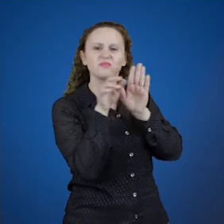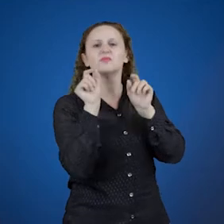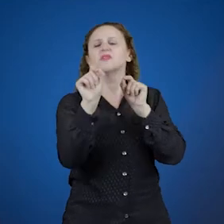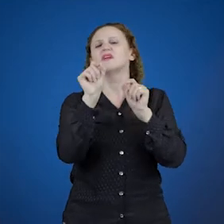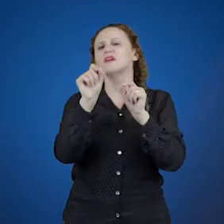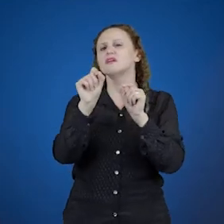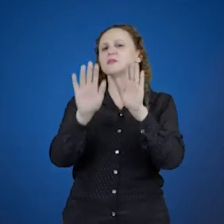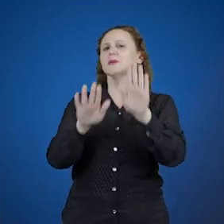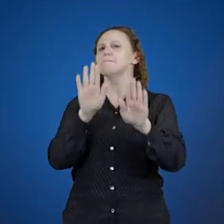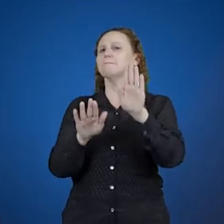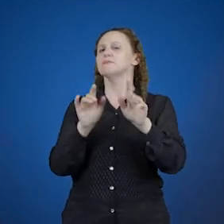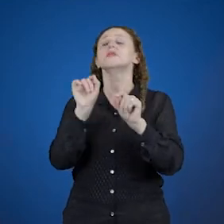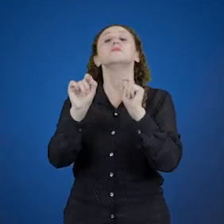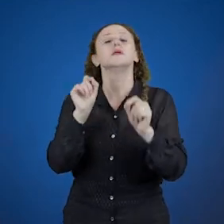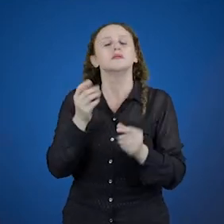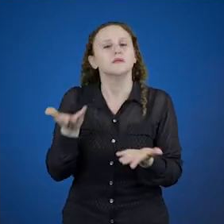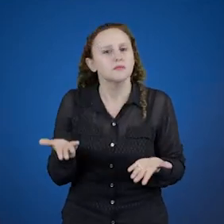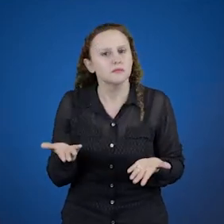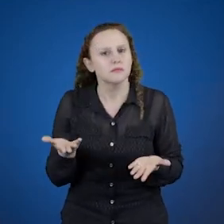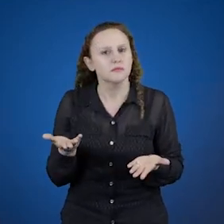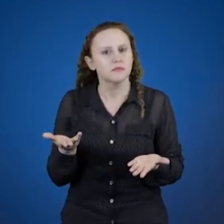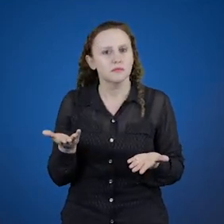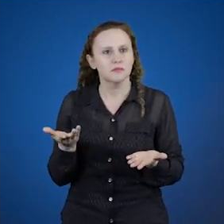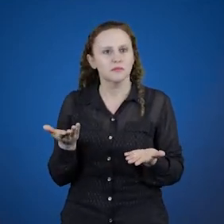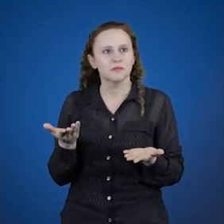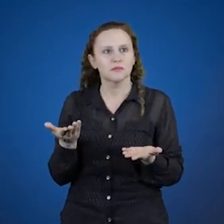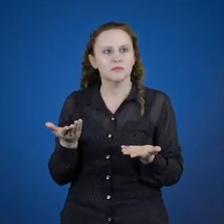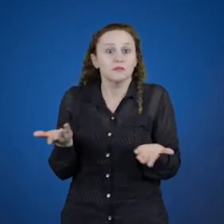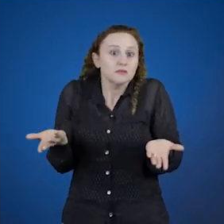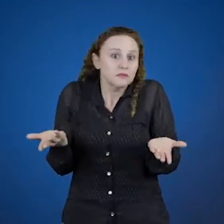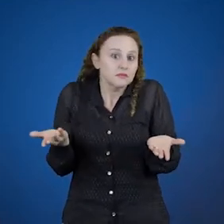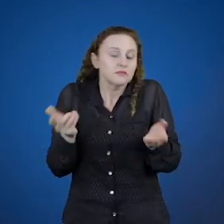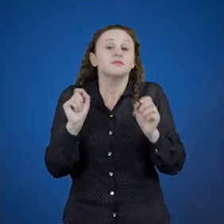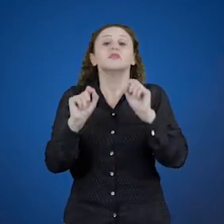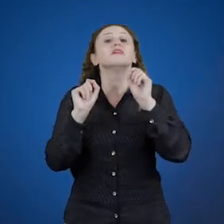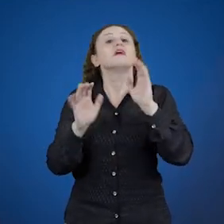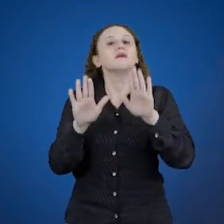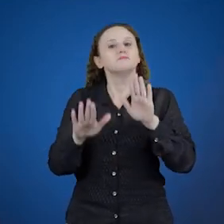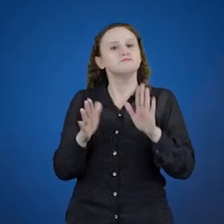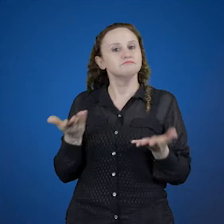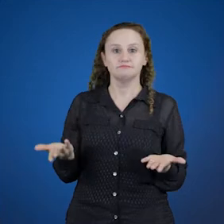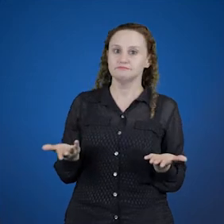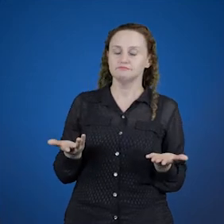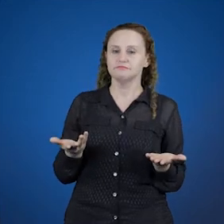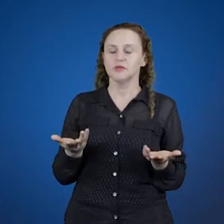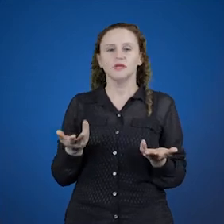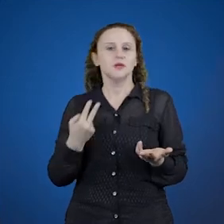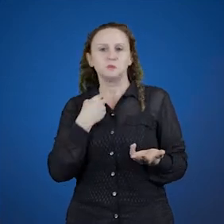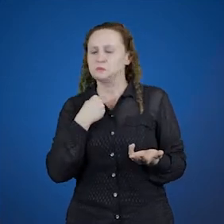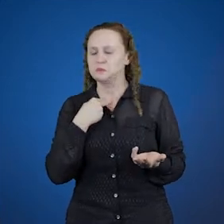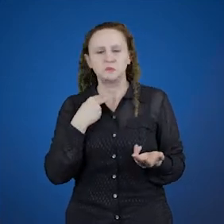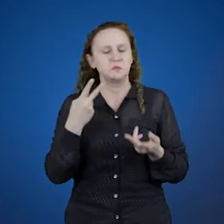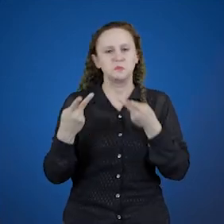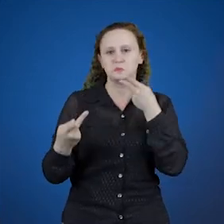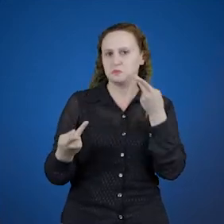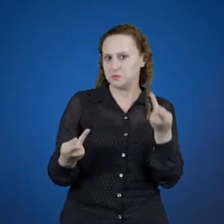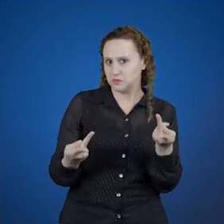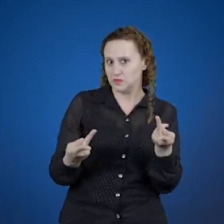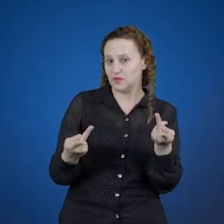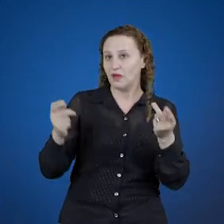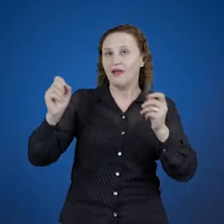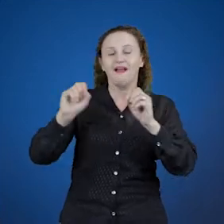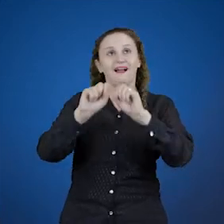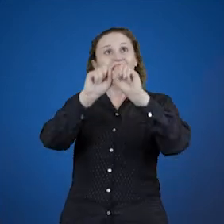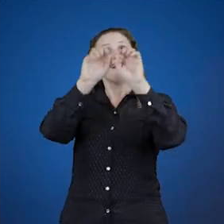depende depende de alguém e não depende alguém então eu não posso dizer